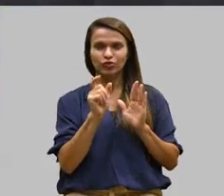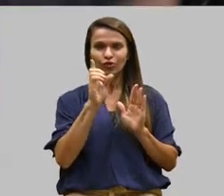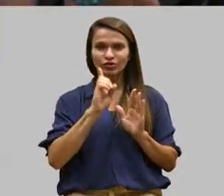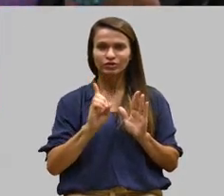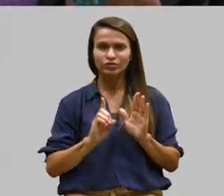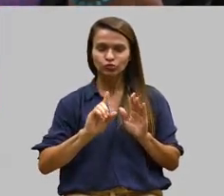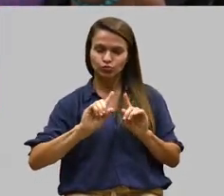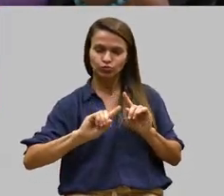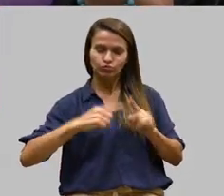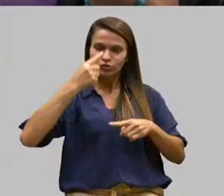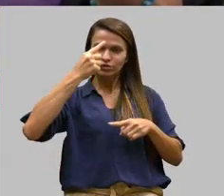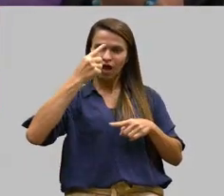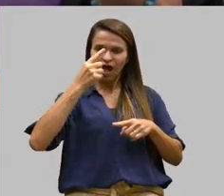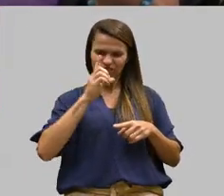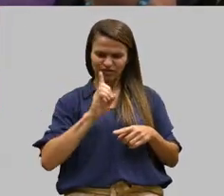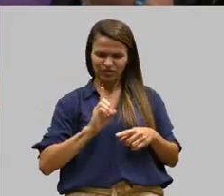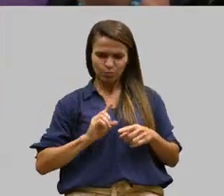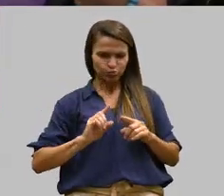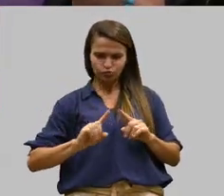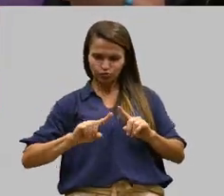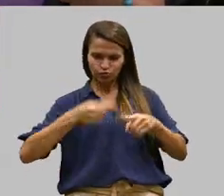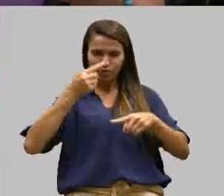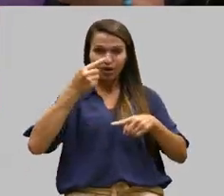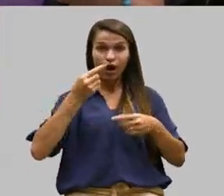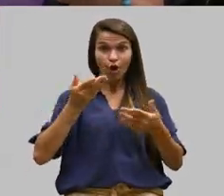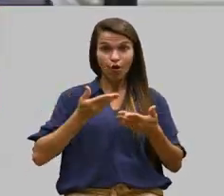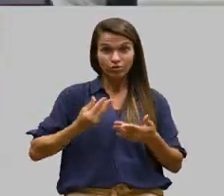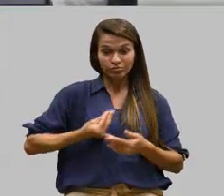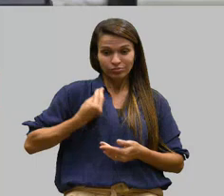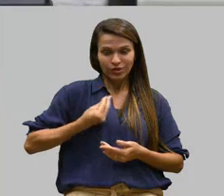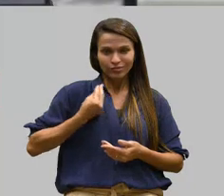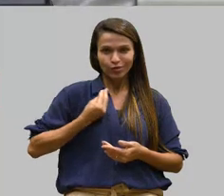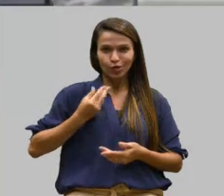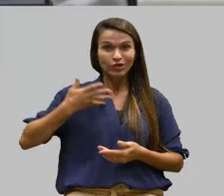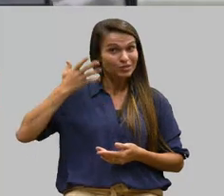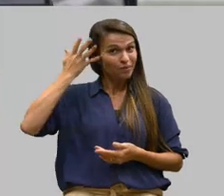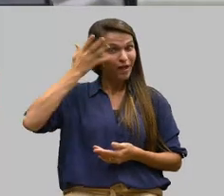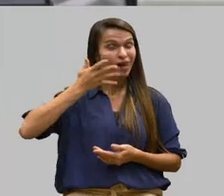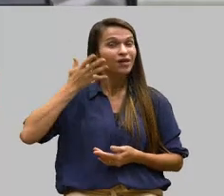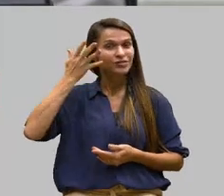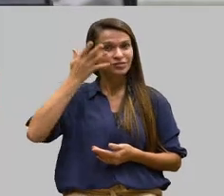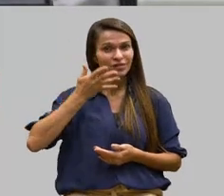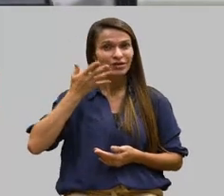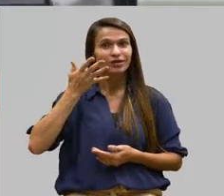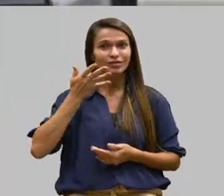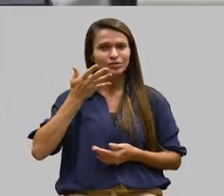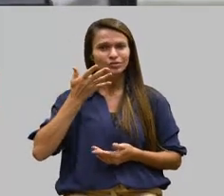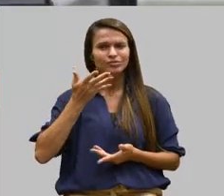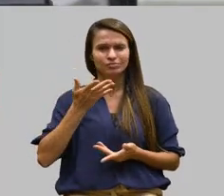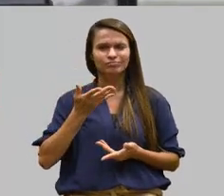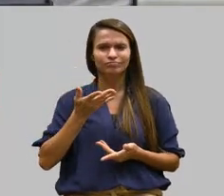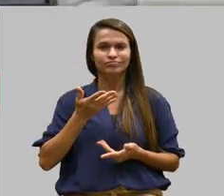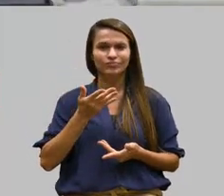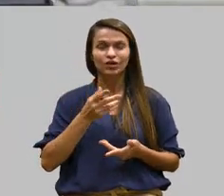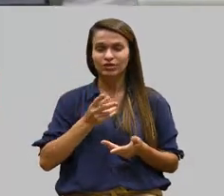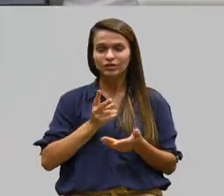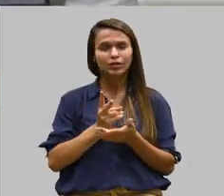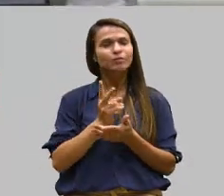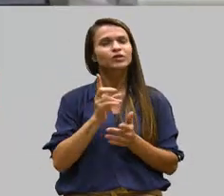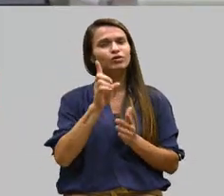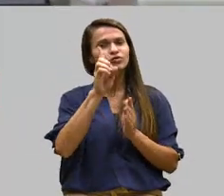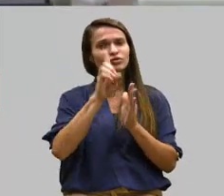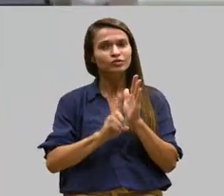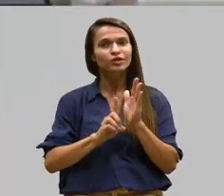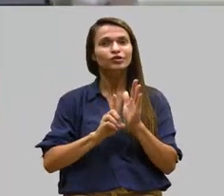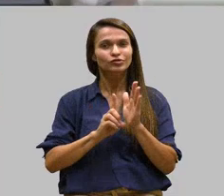superou a deficiência está hoje aqui como Nossa palestrante já morre você sempre você vai ter o direito a fazer